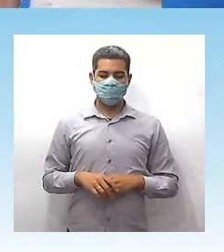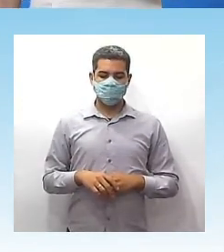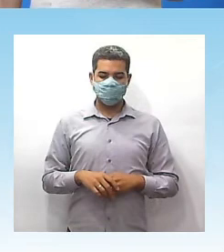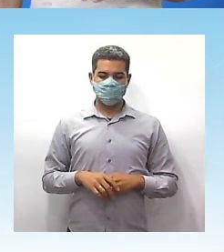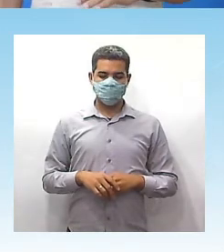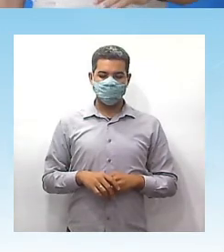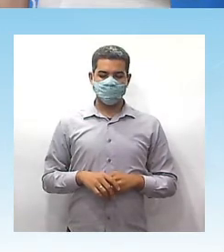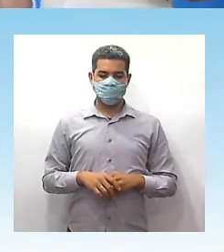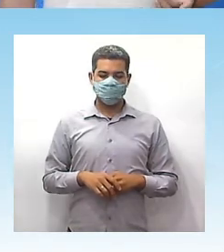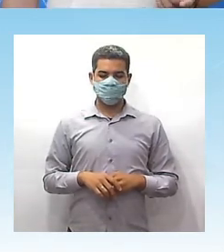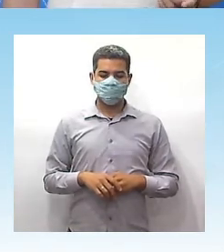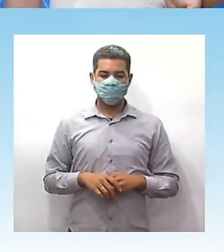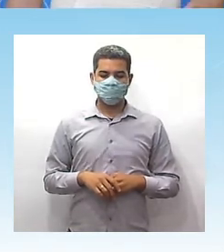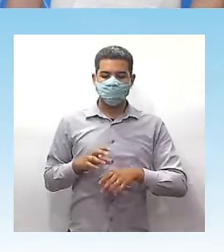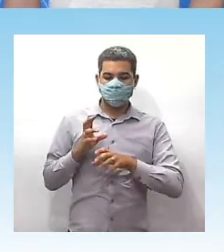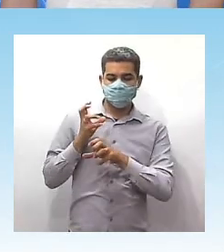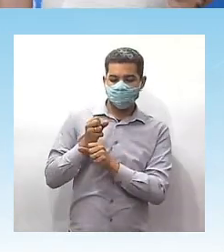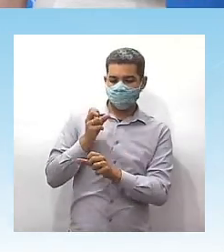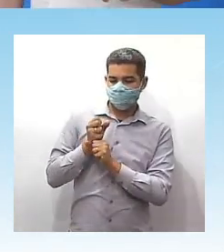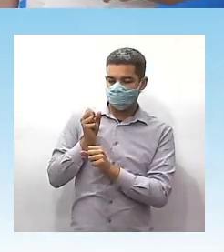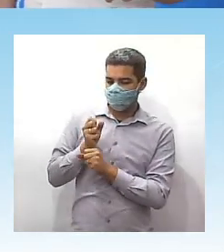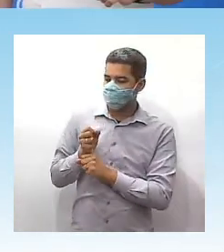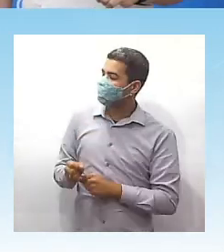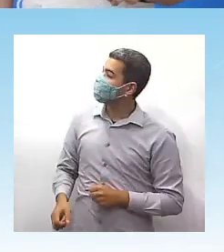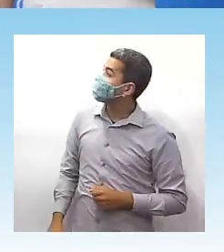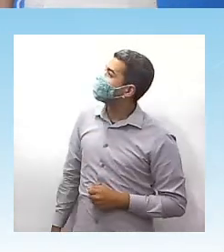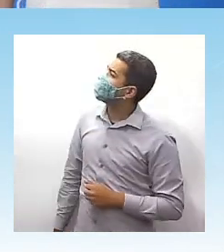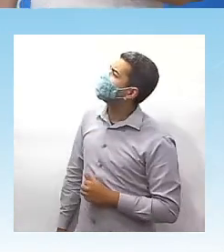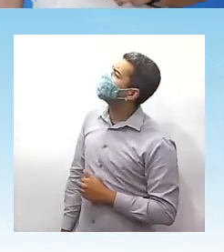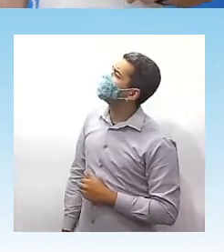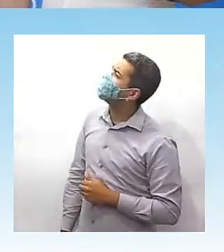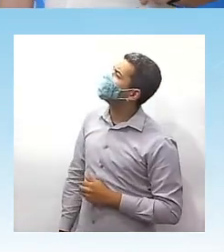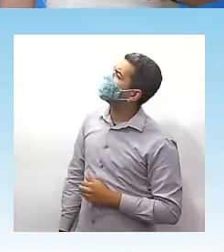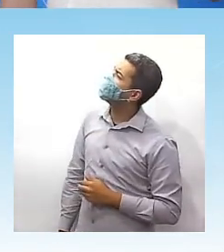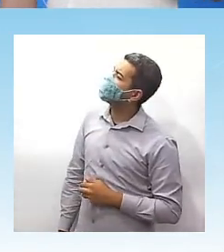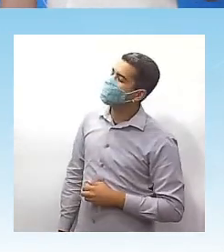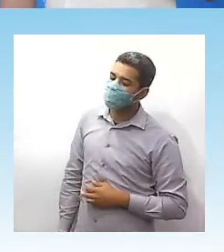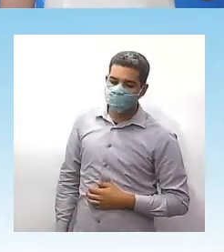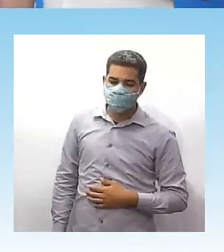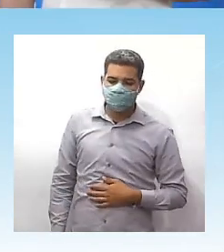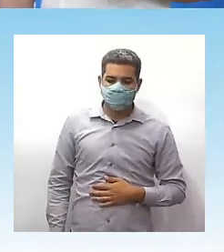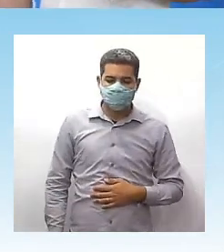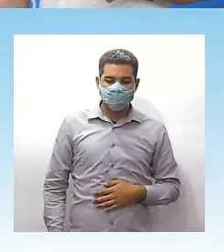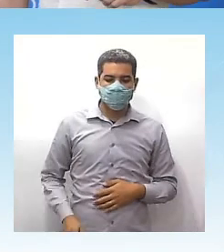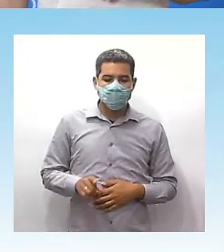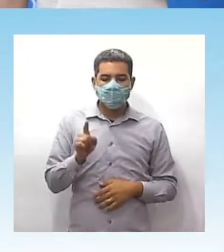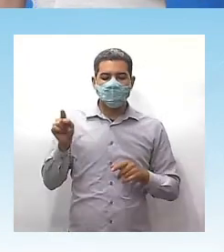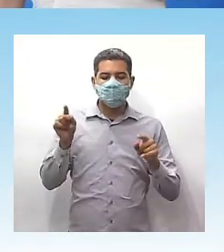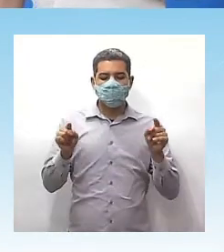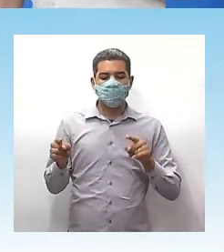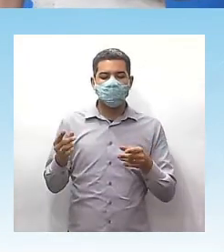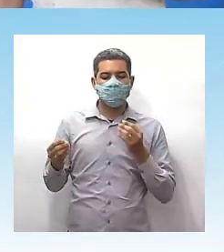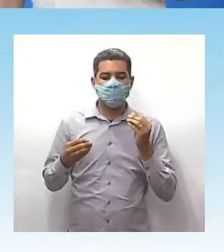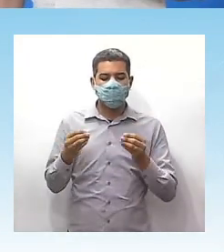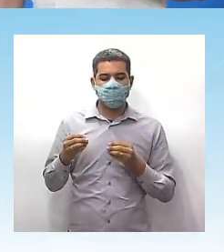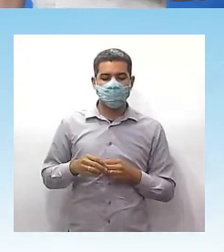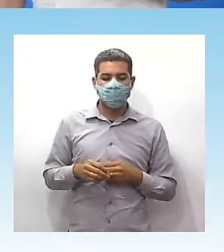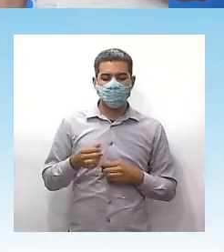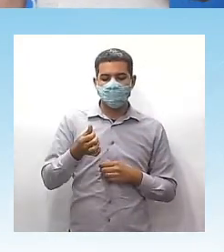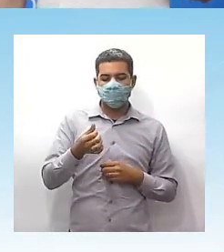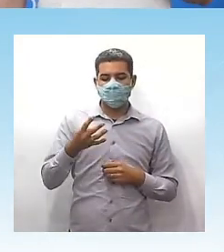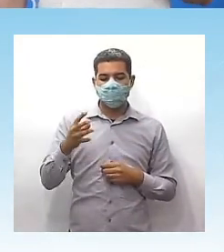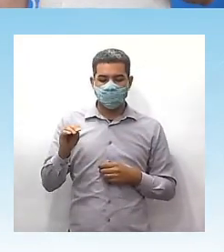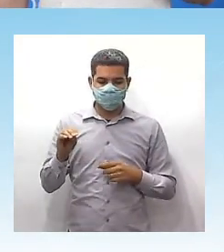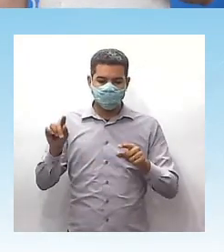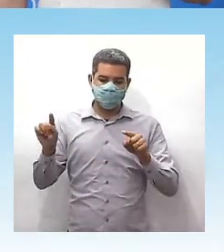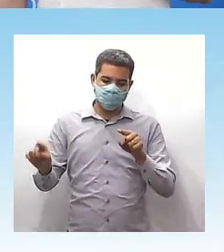9,3 vezes 100 vai dar 930. Eu vou descobrir agora os 36, quais foram as notas que eles deram. Tá vendo 640 aí?